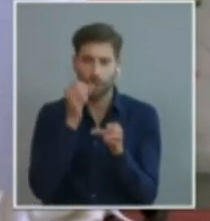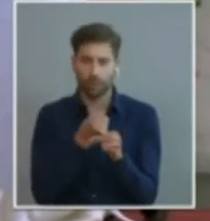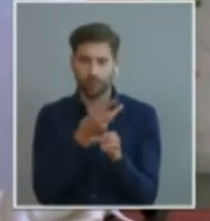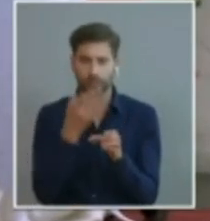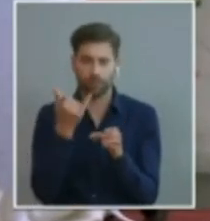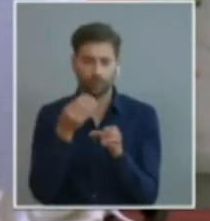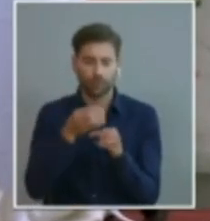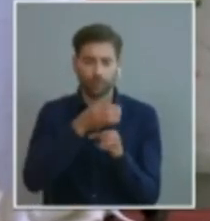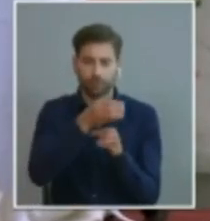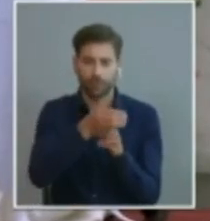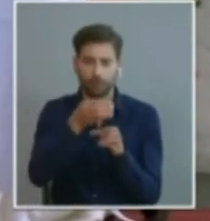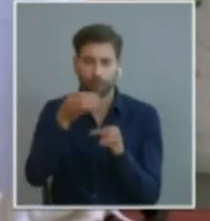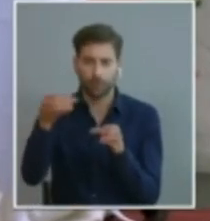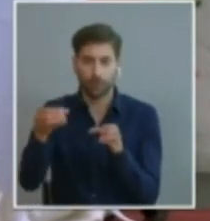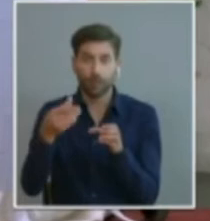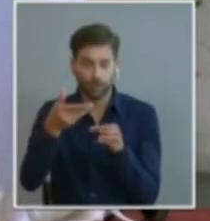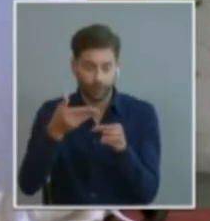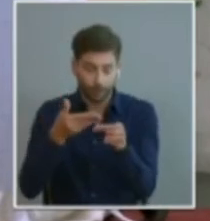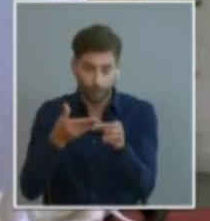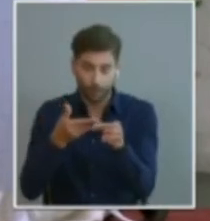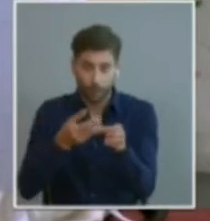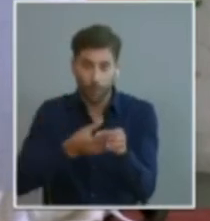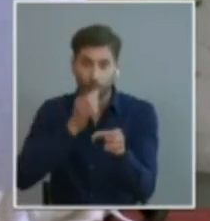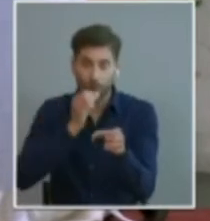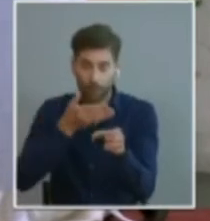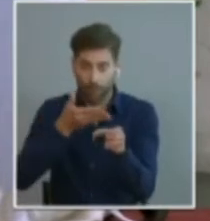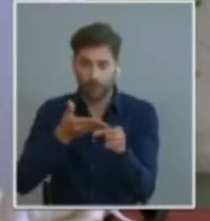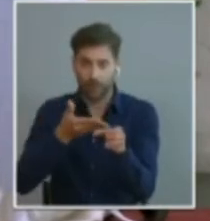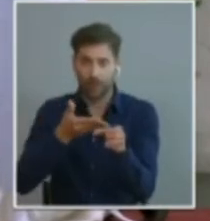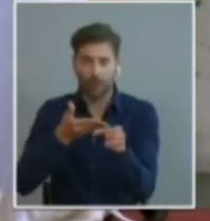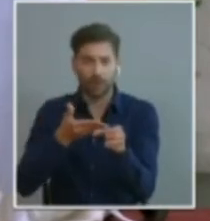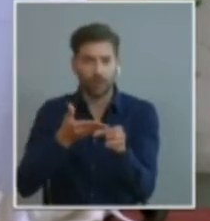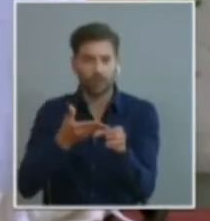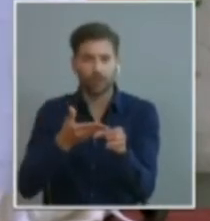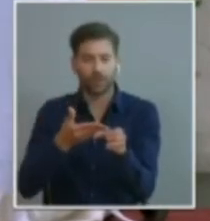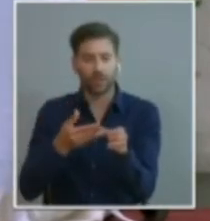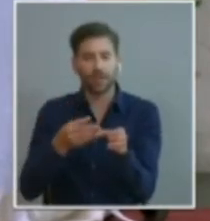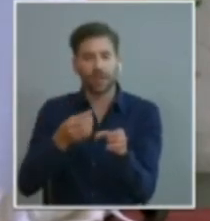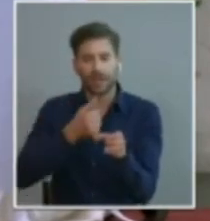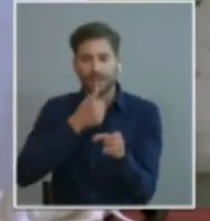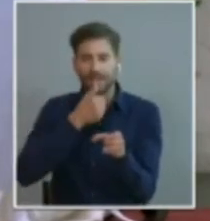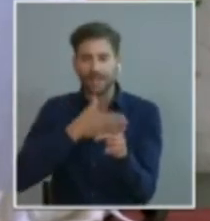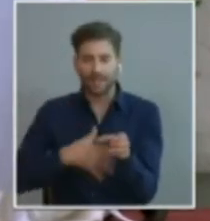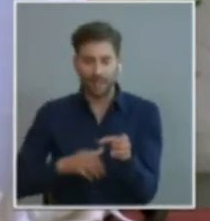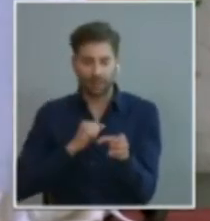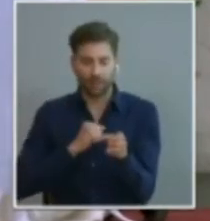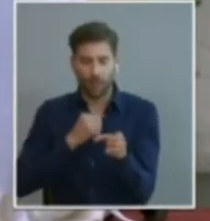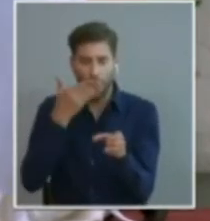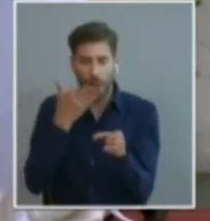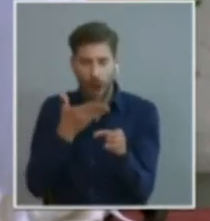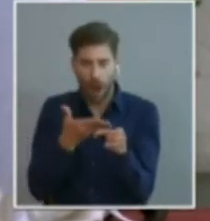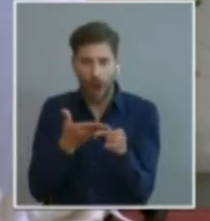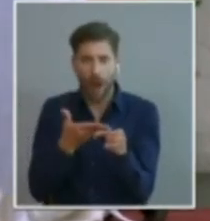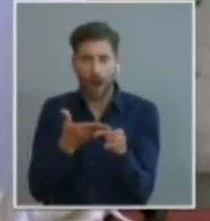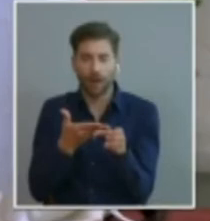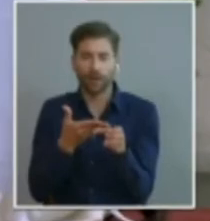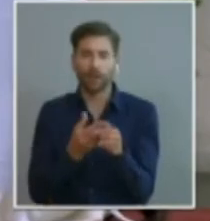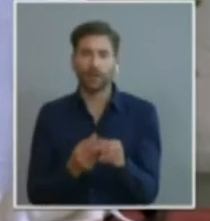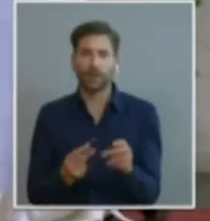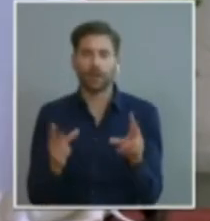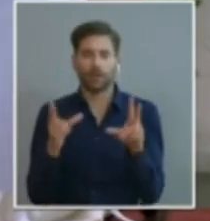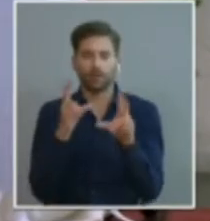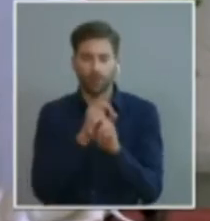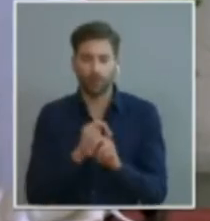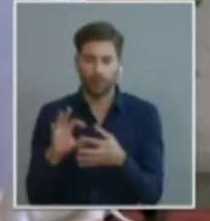discípulos, dizendo: tomai todos e bebei. Este é o cálice do meu sangue, o sangue da nova e eterna